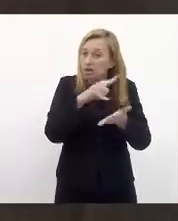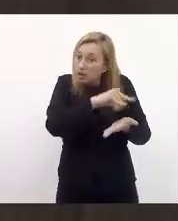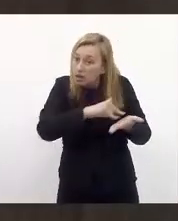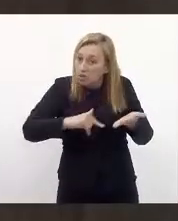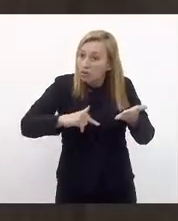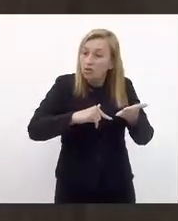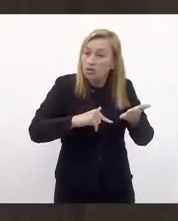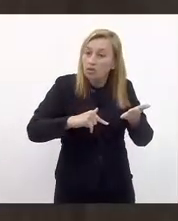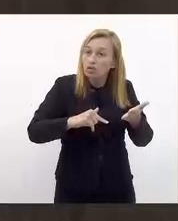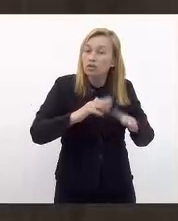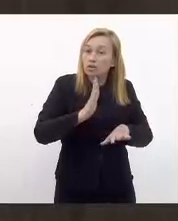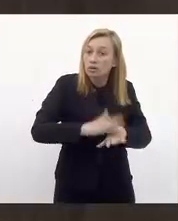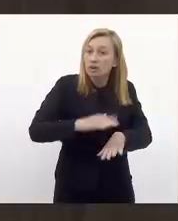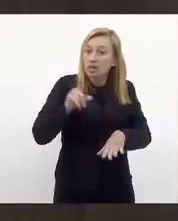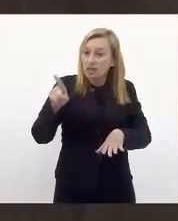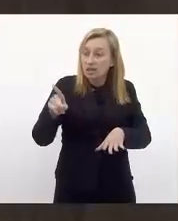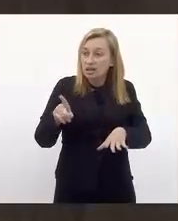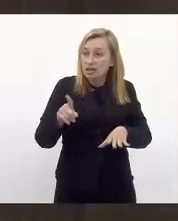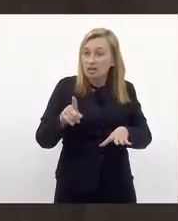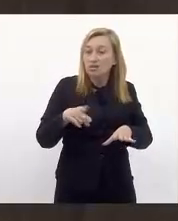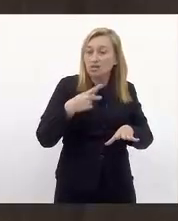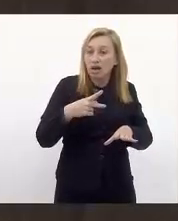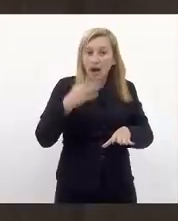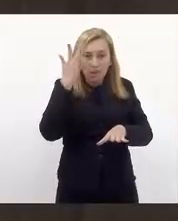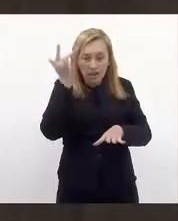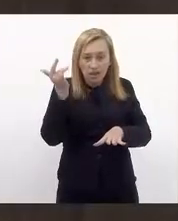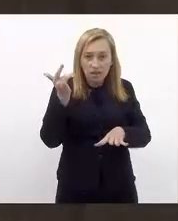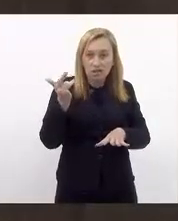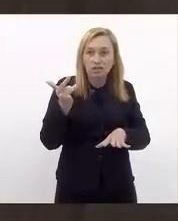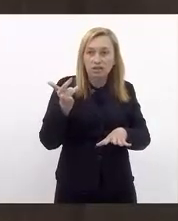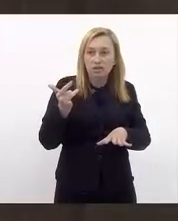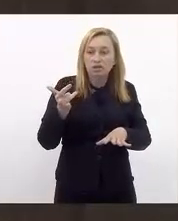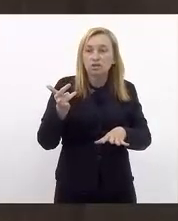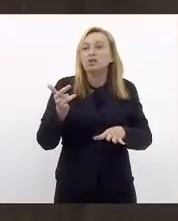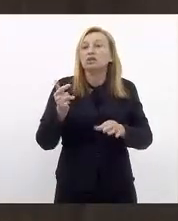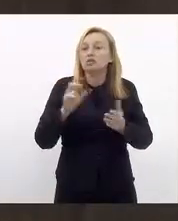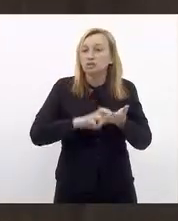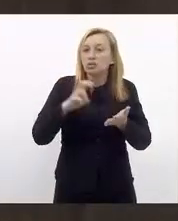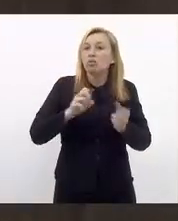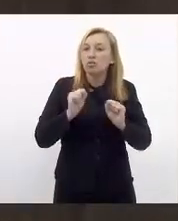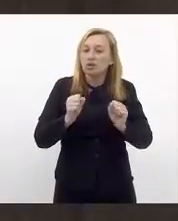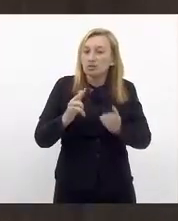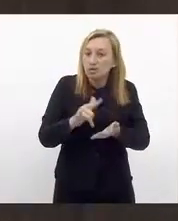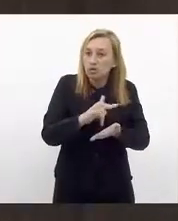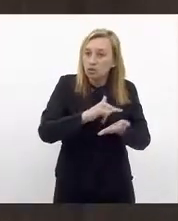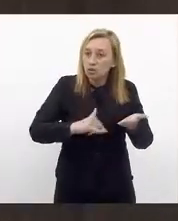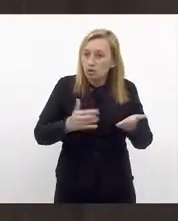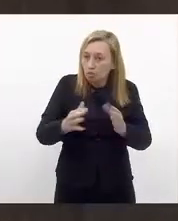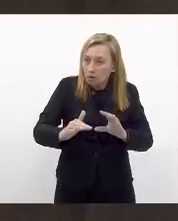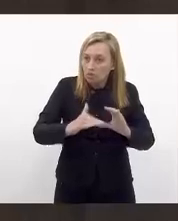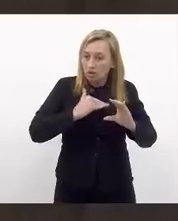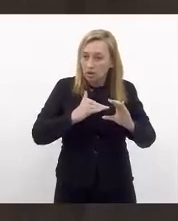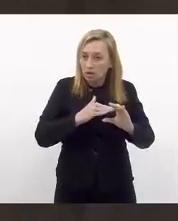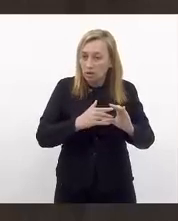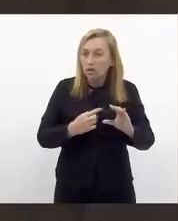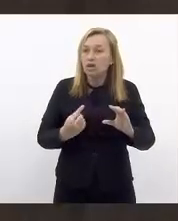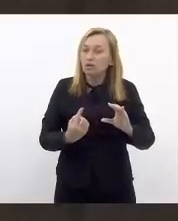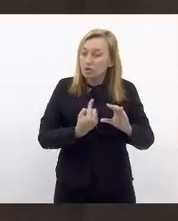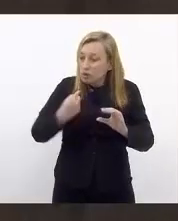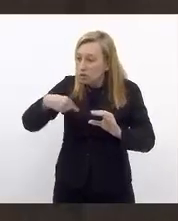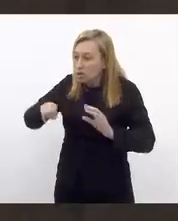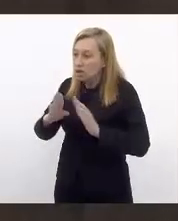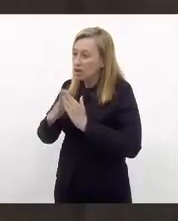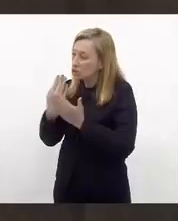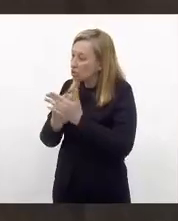documento e com mais esses acréscimos que amanhã pela manhã a gente possa ter isso esse documento em mãos para que a gente possa aí ou colé